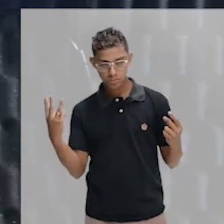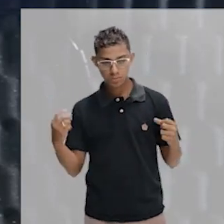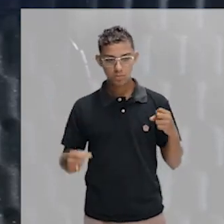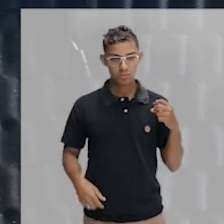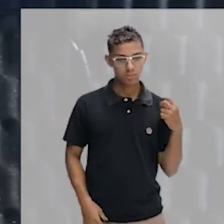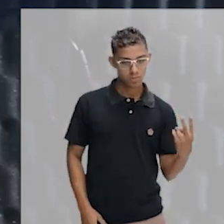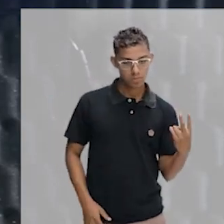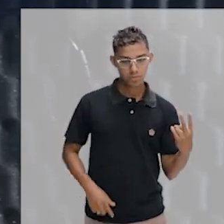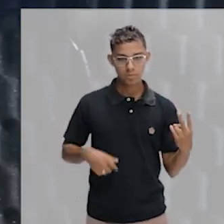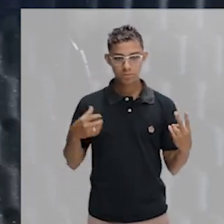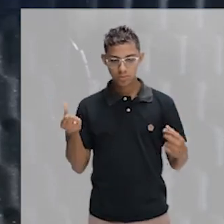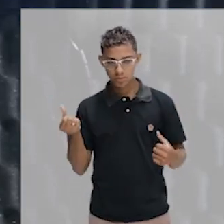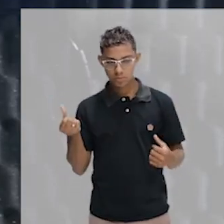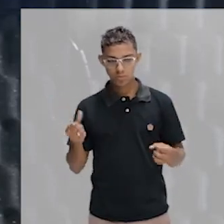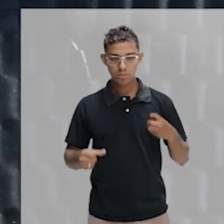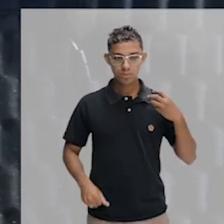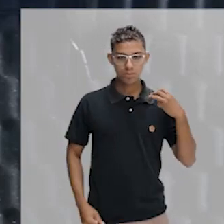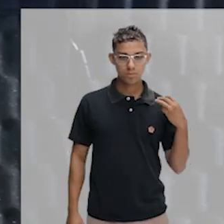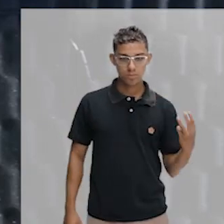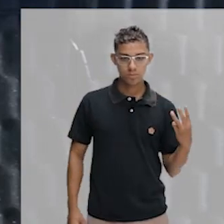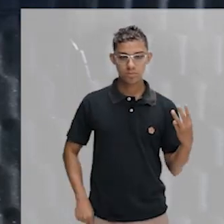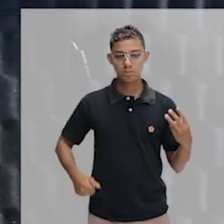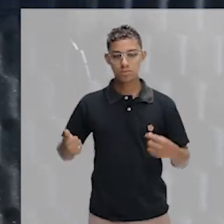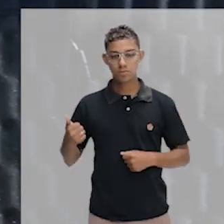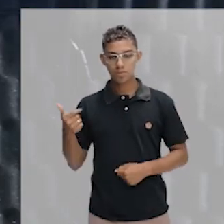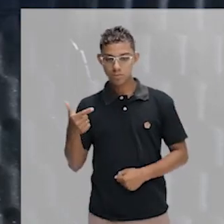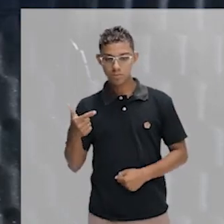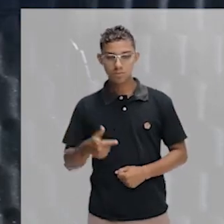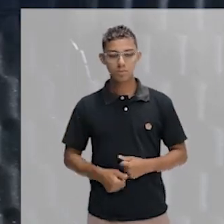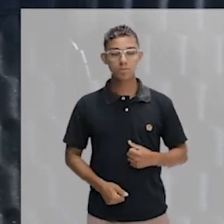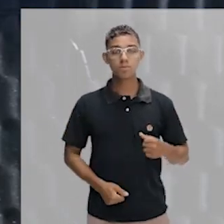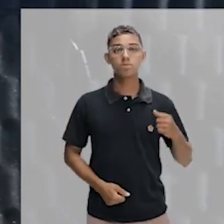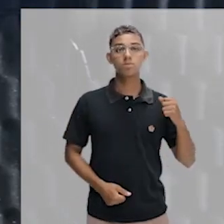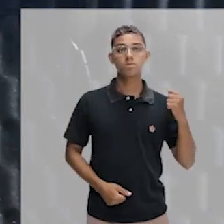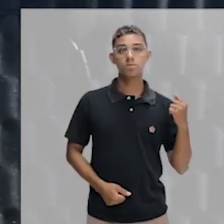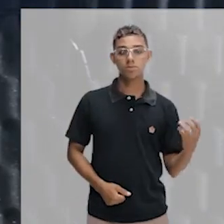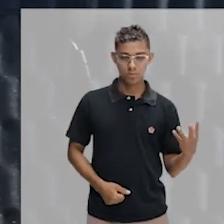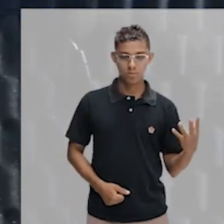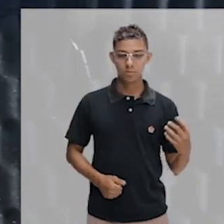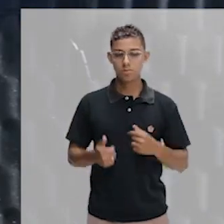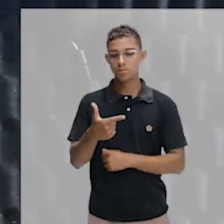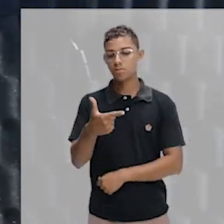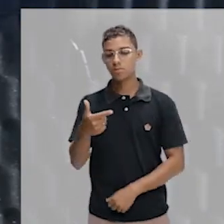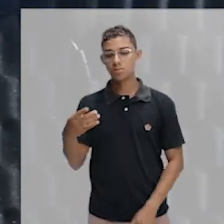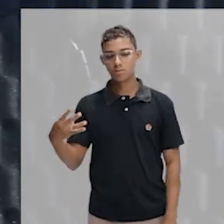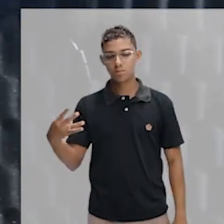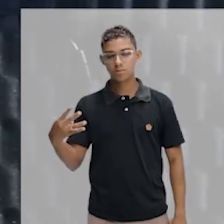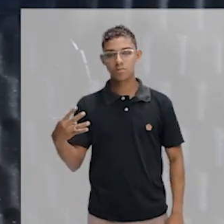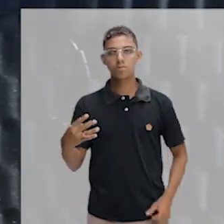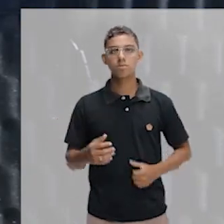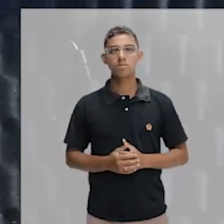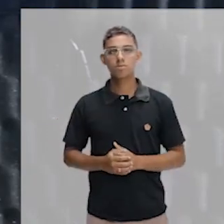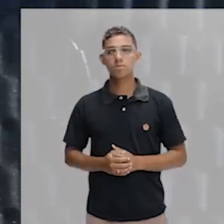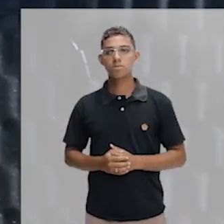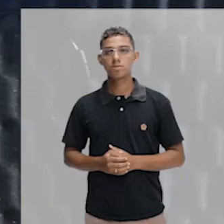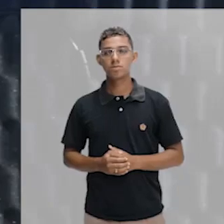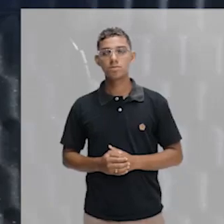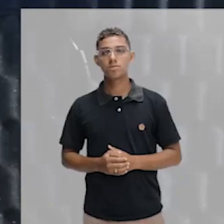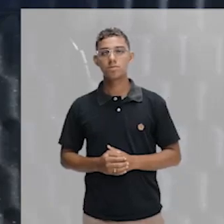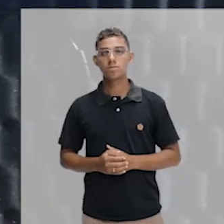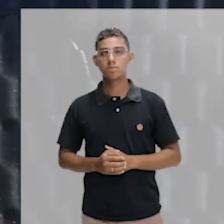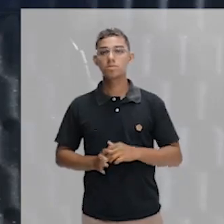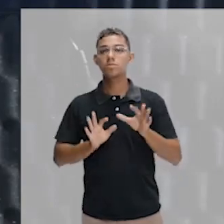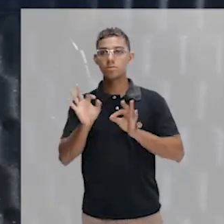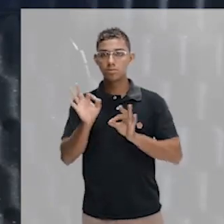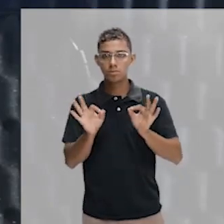com três dois com seis com 12 e por fim quatro com 24 Esses são os pares